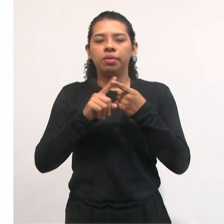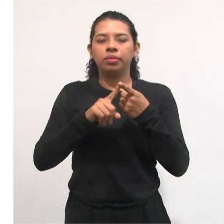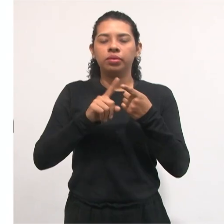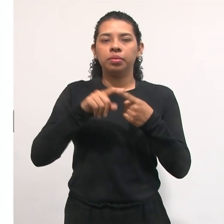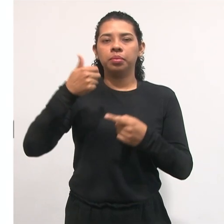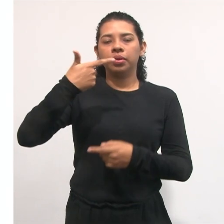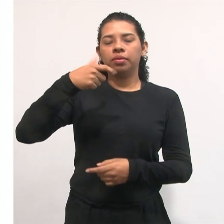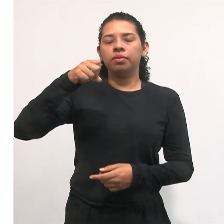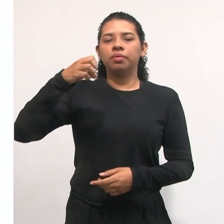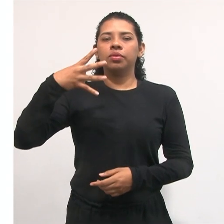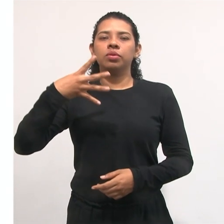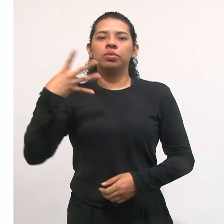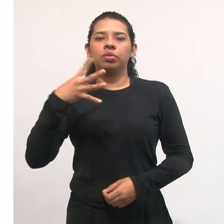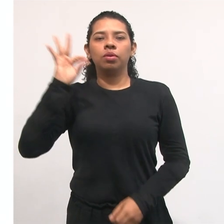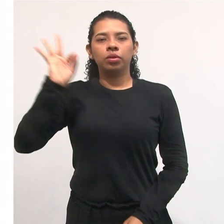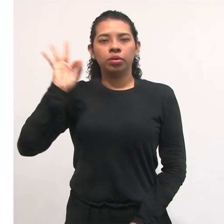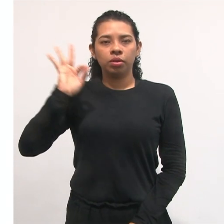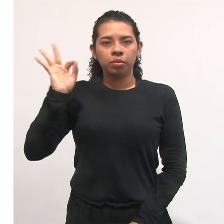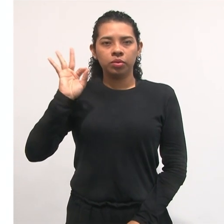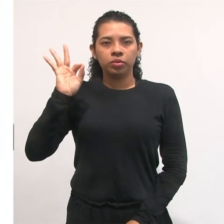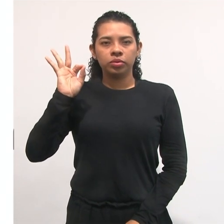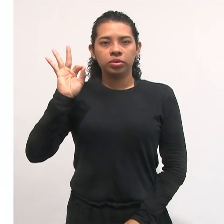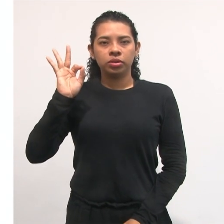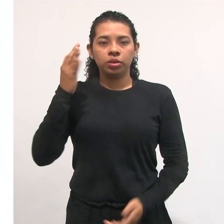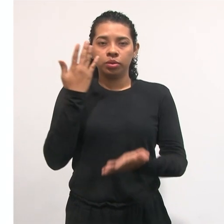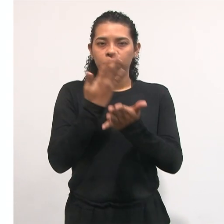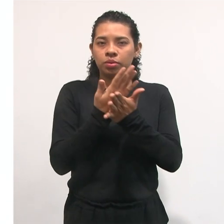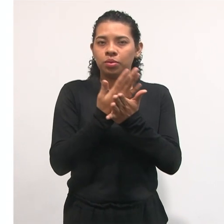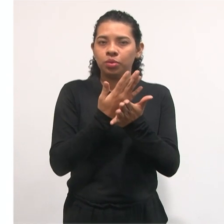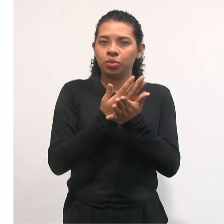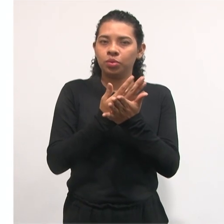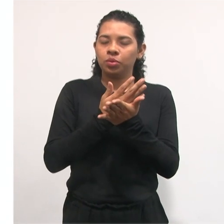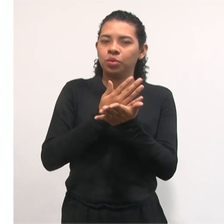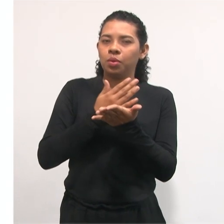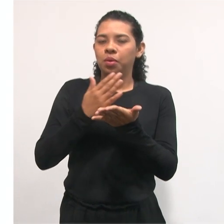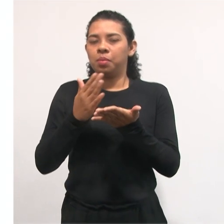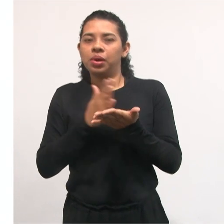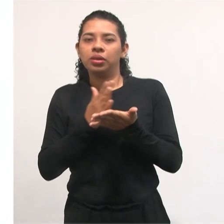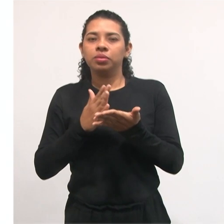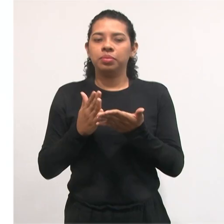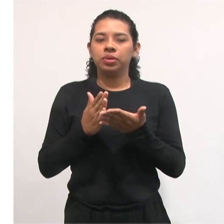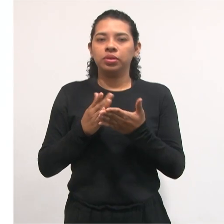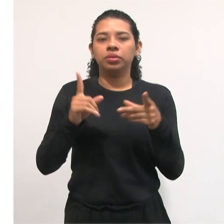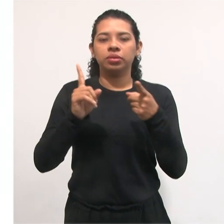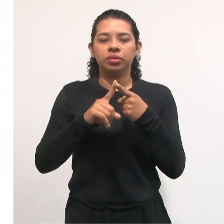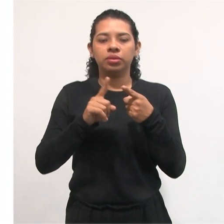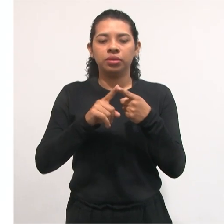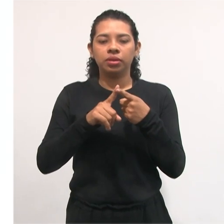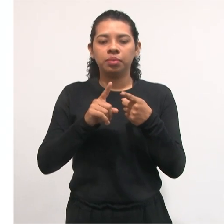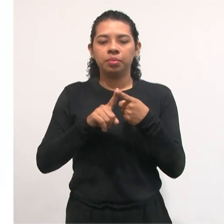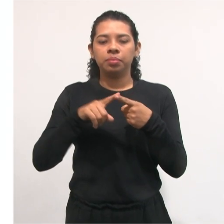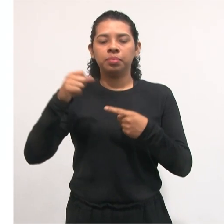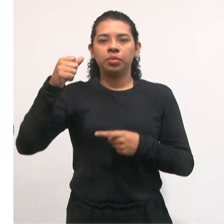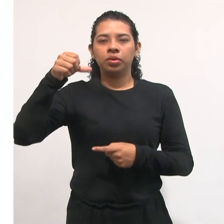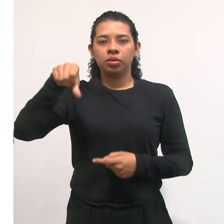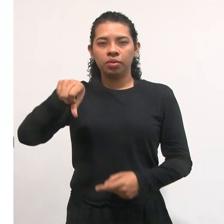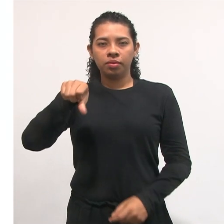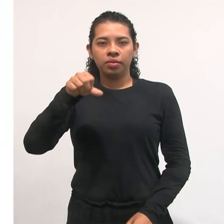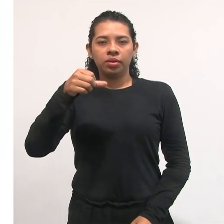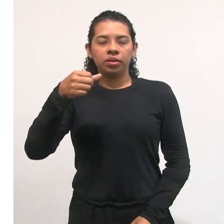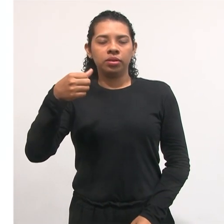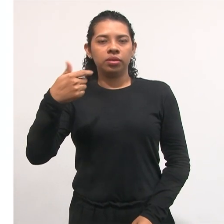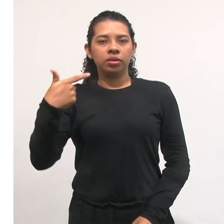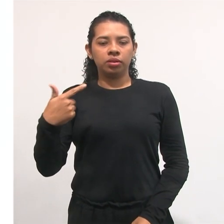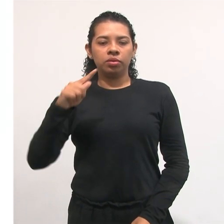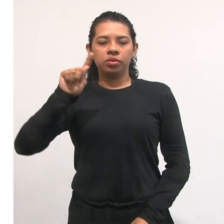22,4% representa aulas presenciais normalmente, 5,4% representa aulas presenciais parcialmente